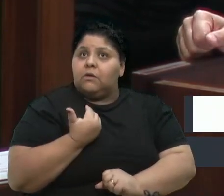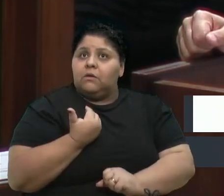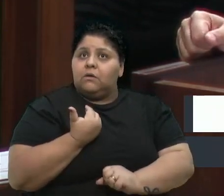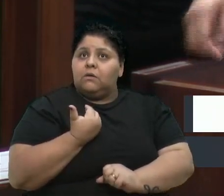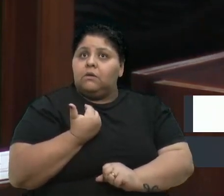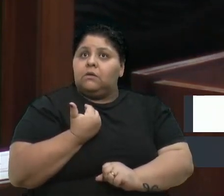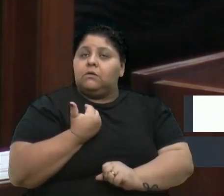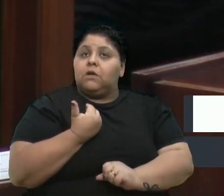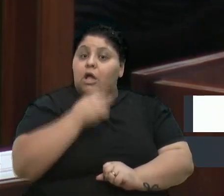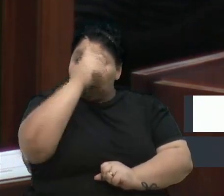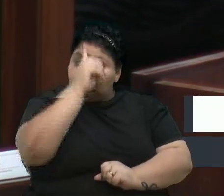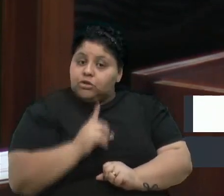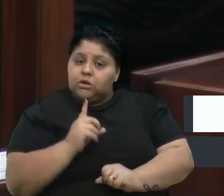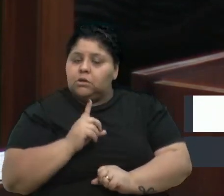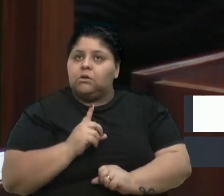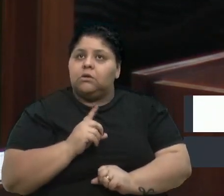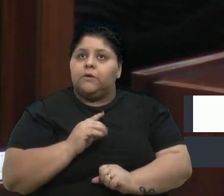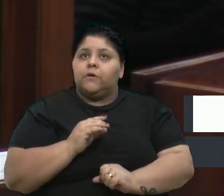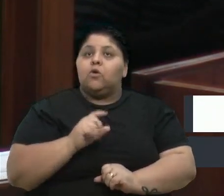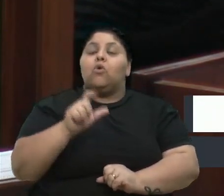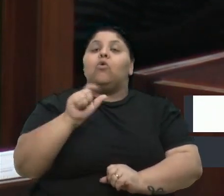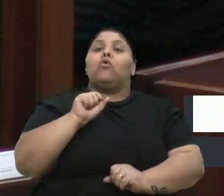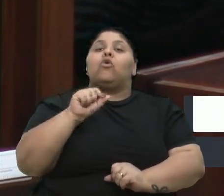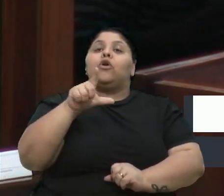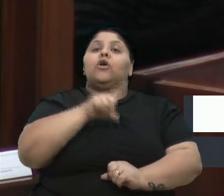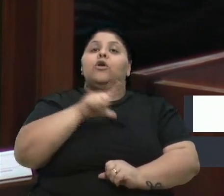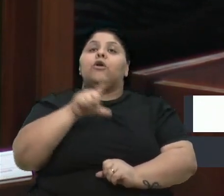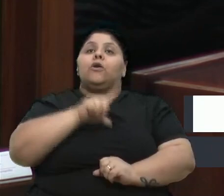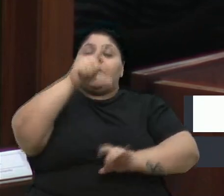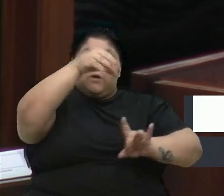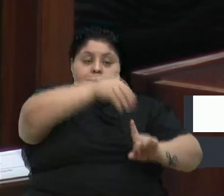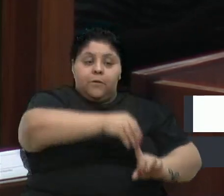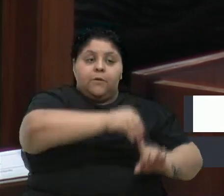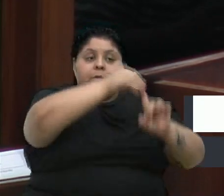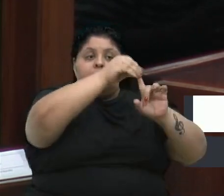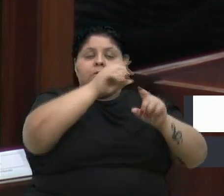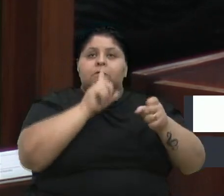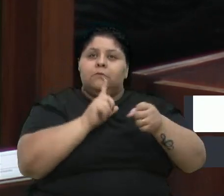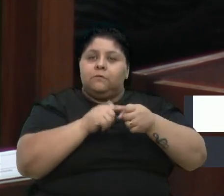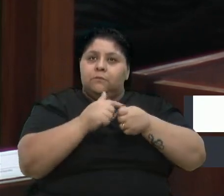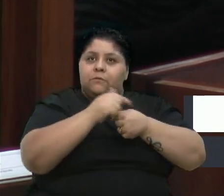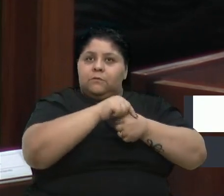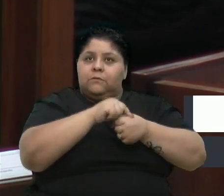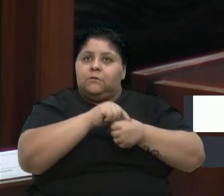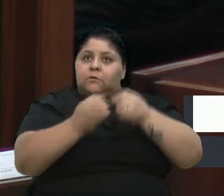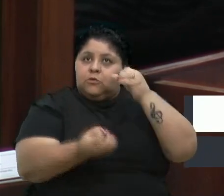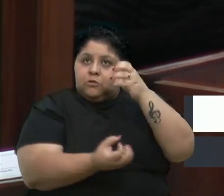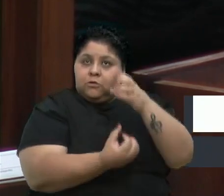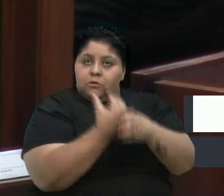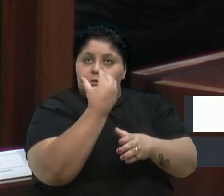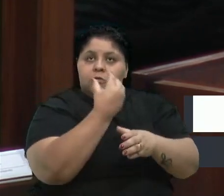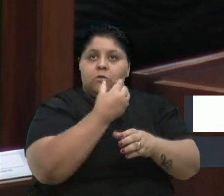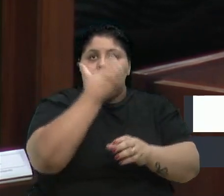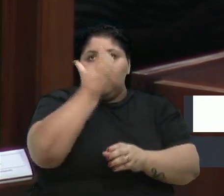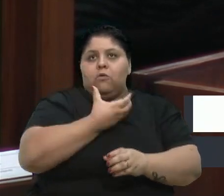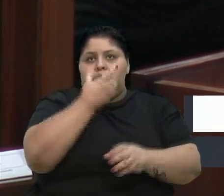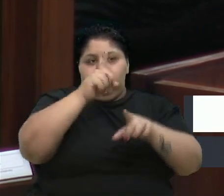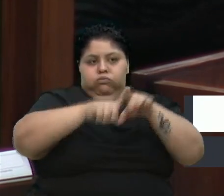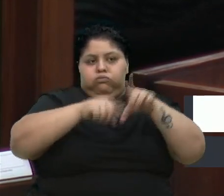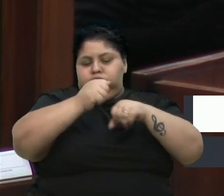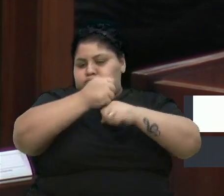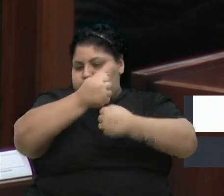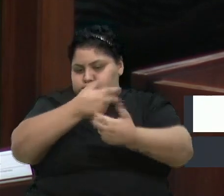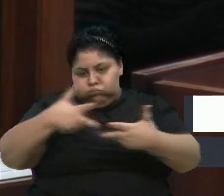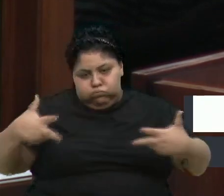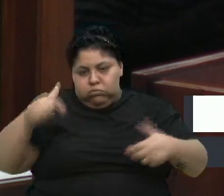comida. E aí o título que nós temos de principal cidade produtora de hortifruti grangeiros do estado do